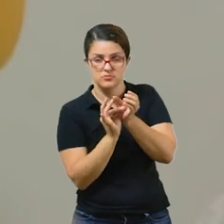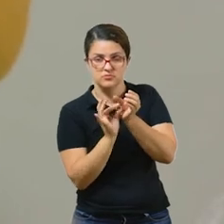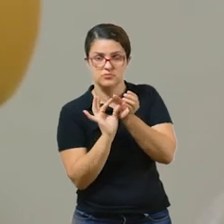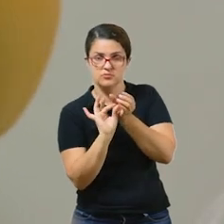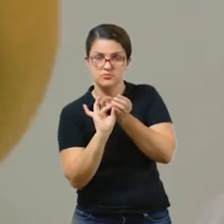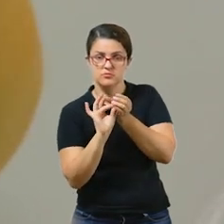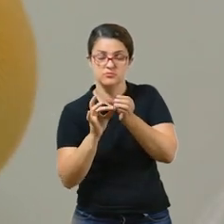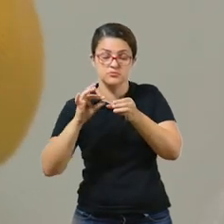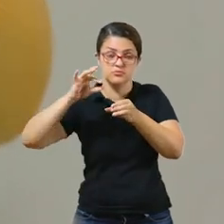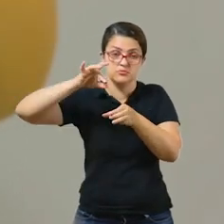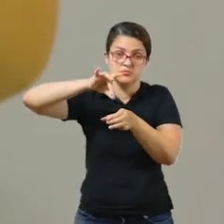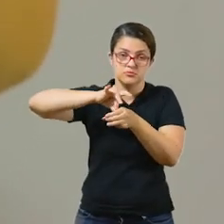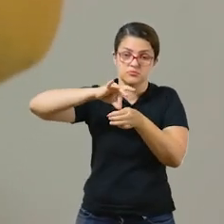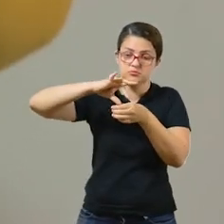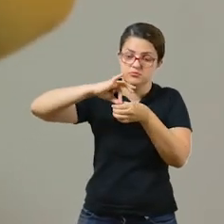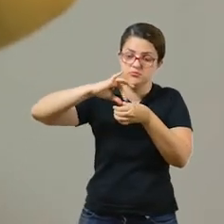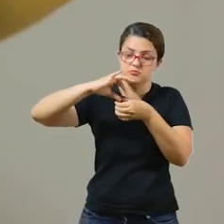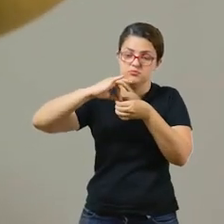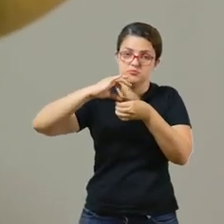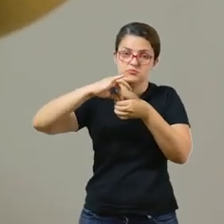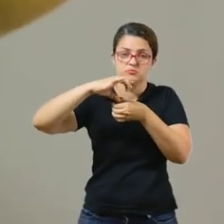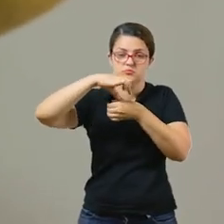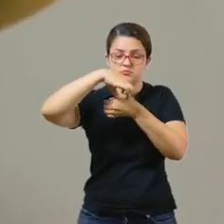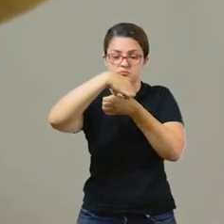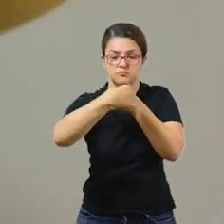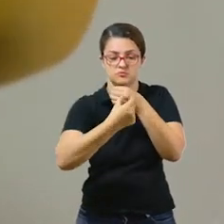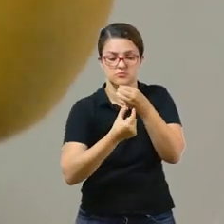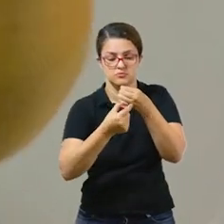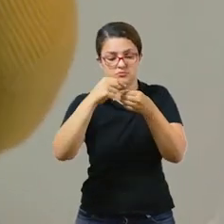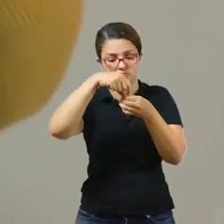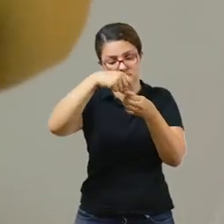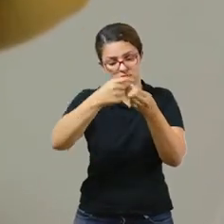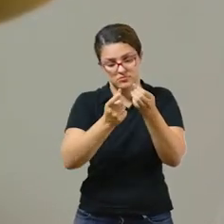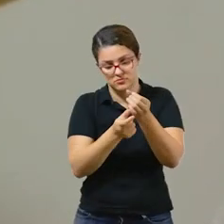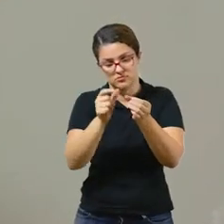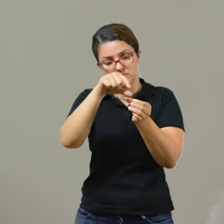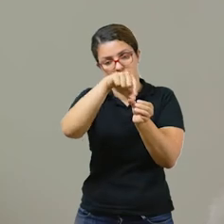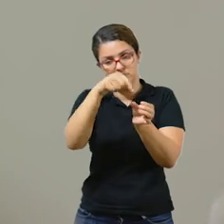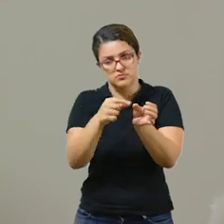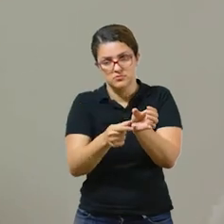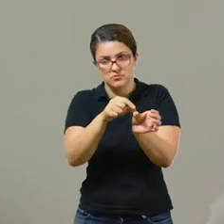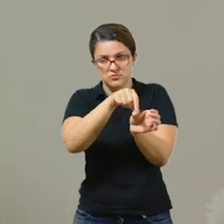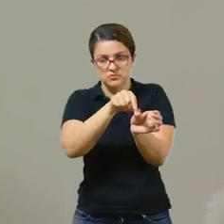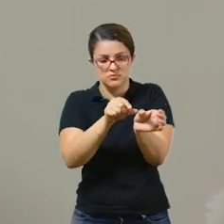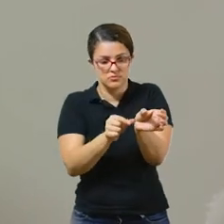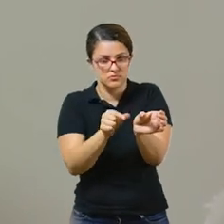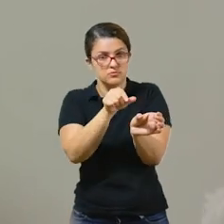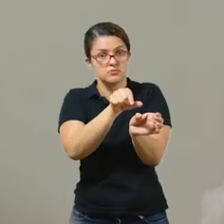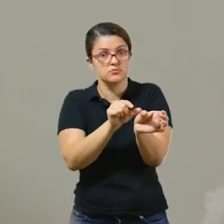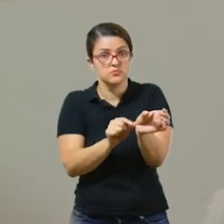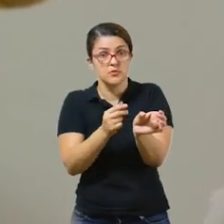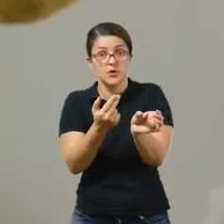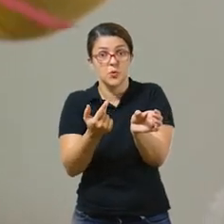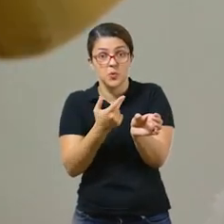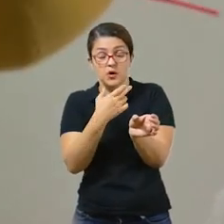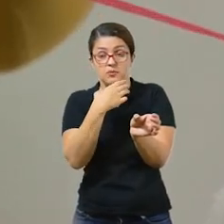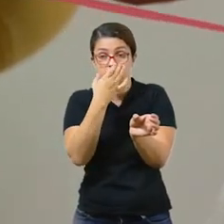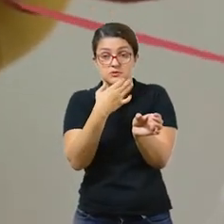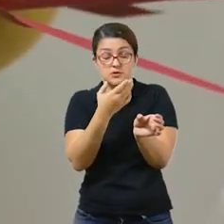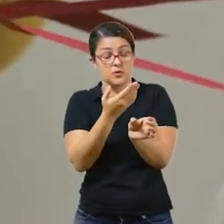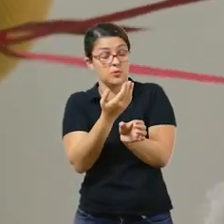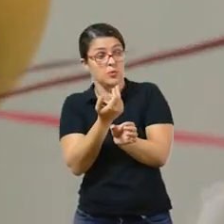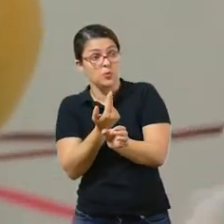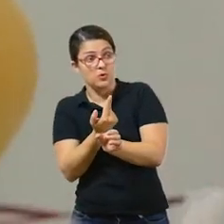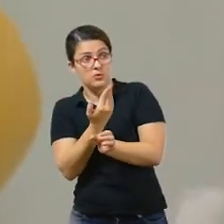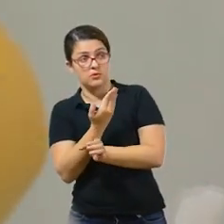sentido, todas elas, até que elas fiquem formando a nossa maçãzinha assim. E ela vai ficar igual